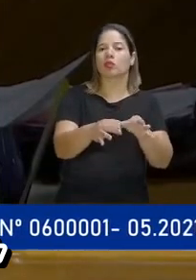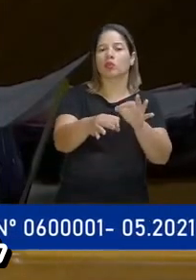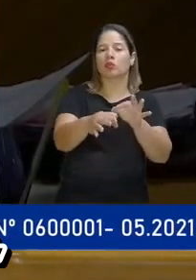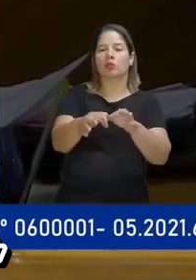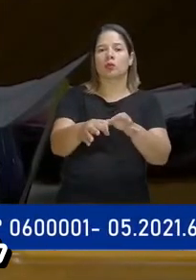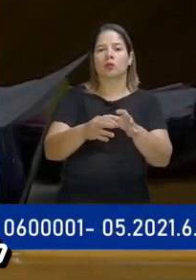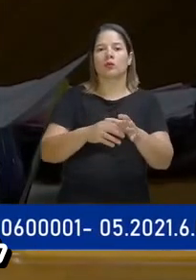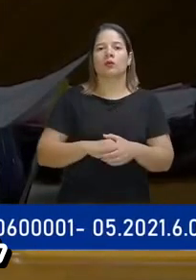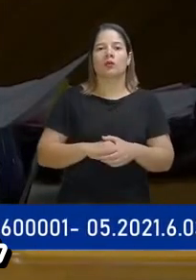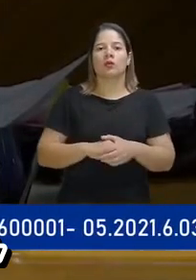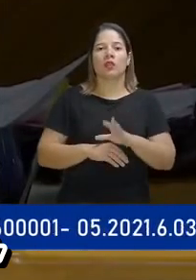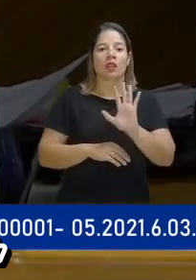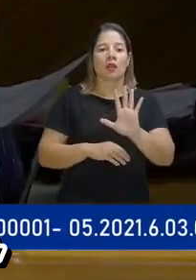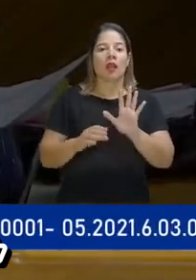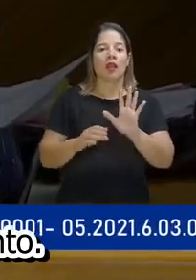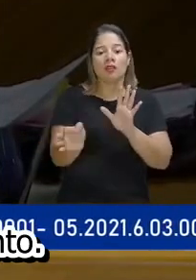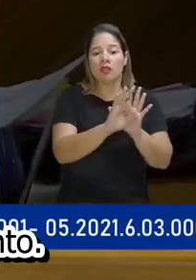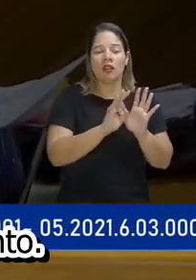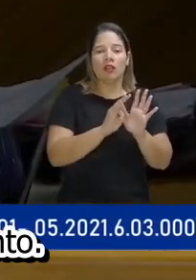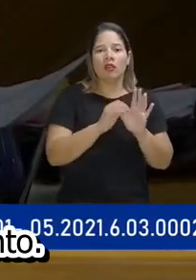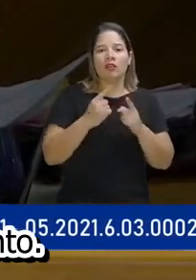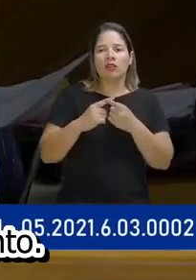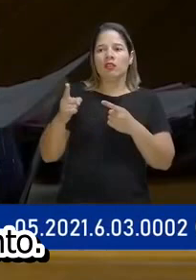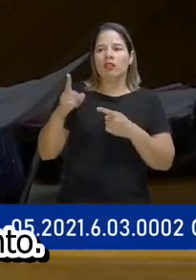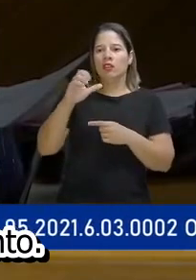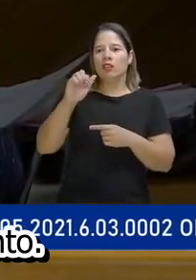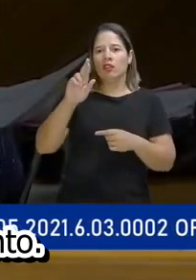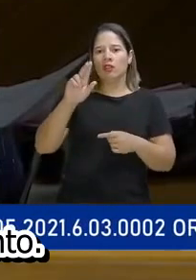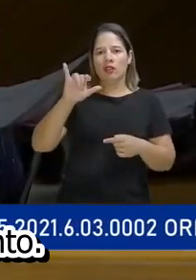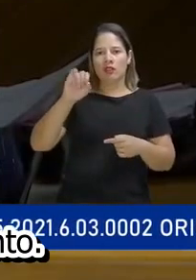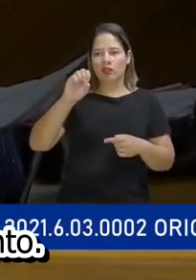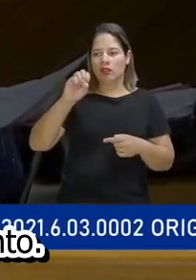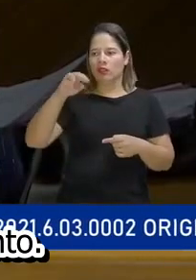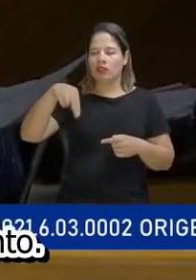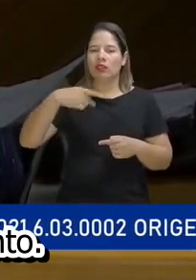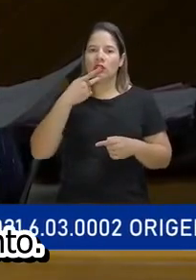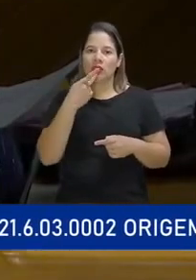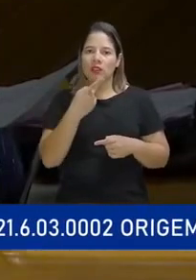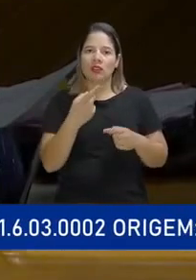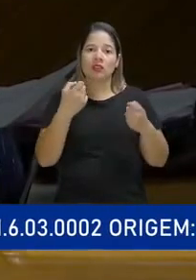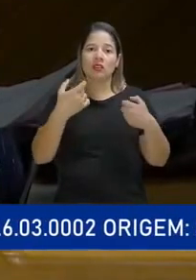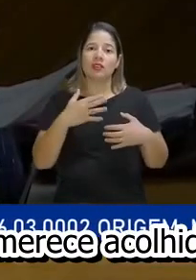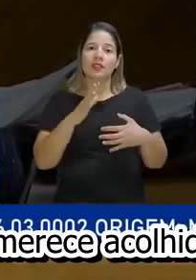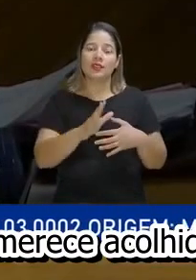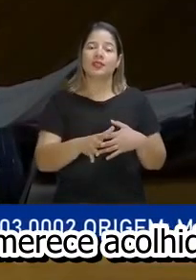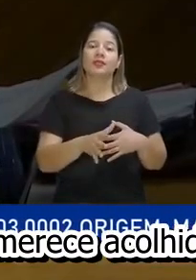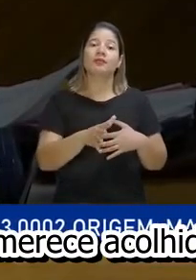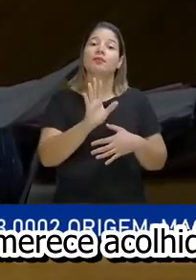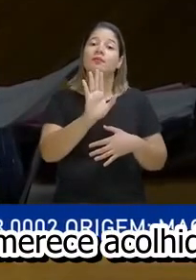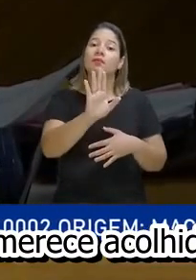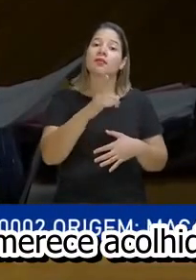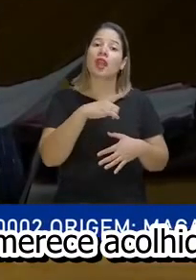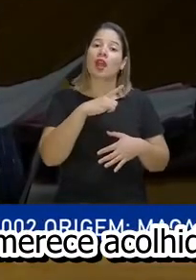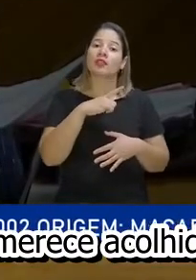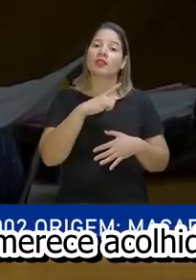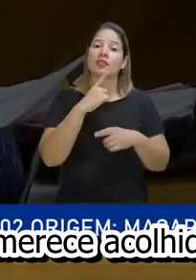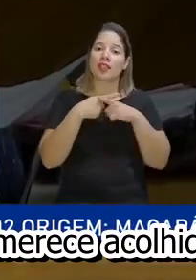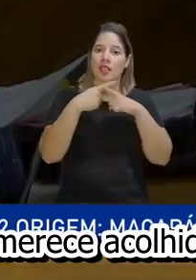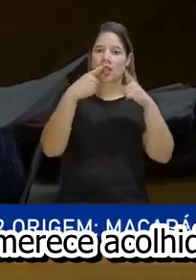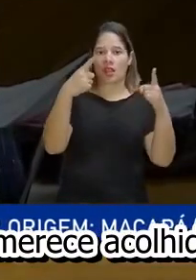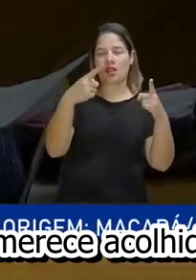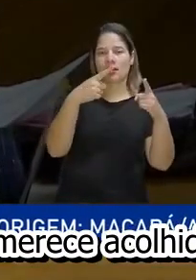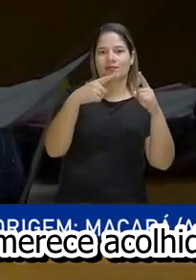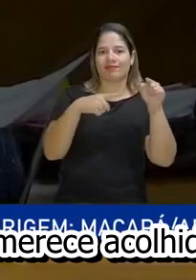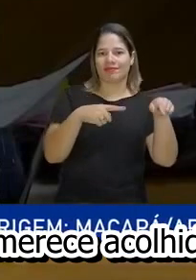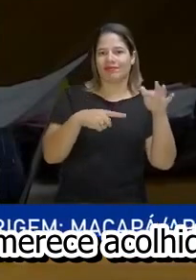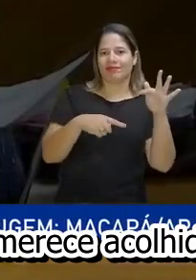como alegado pelo agravante Carlisson, razão pelas quais o agravo não merece acolhimento. Quanto ao agravo interposto por Fábio,